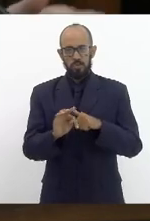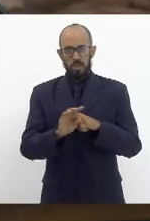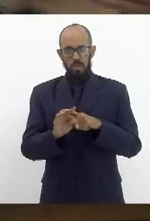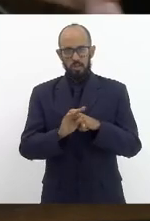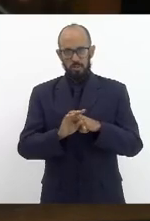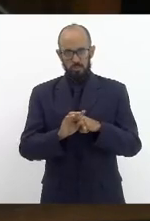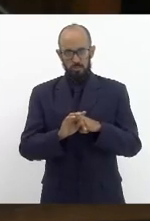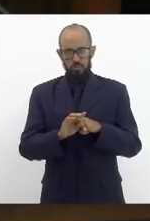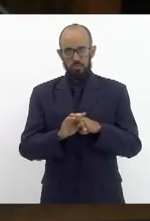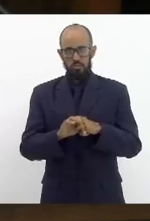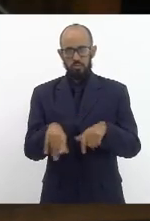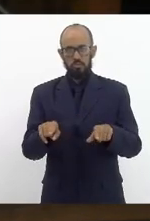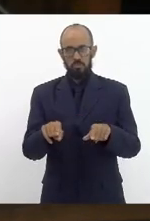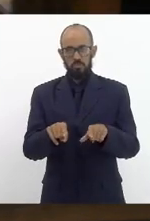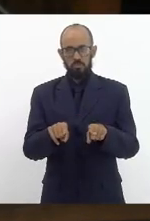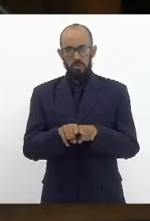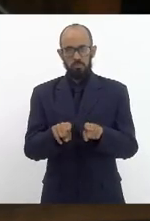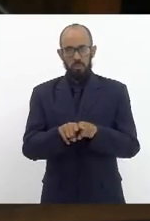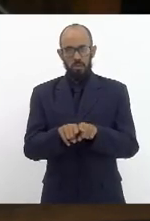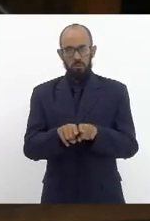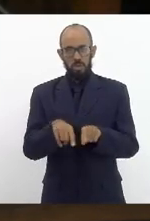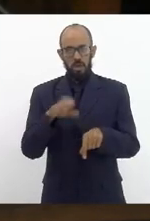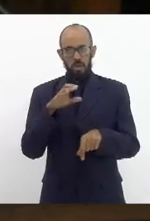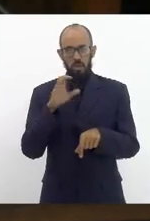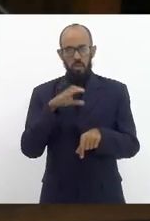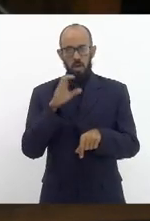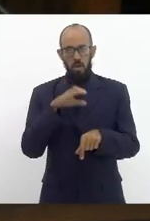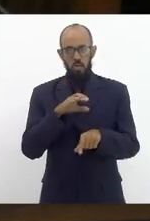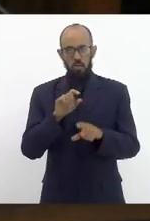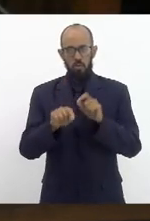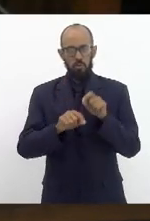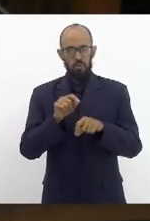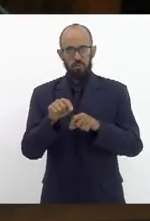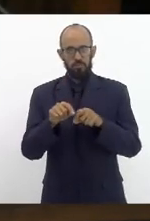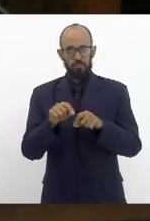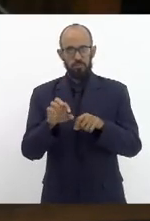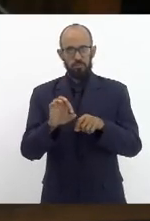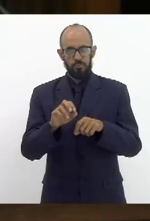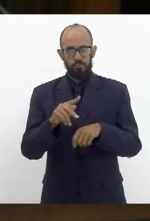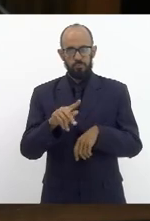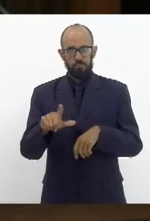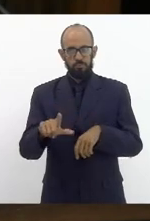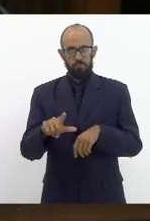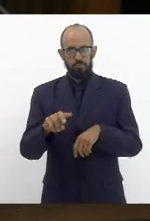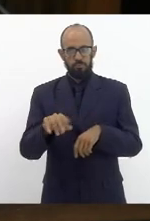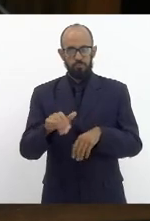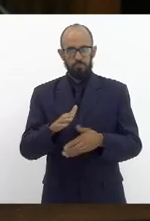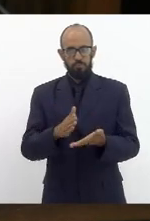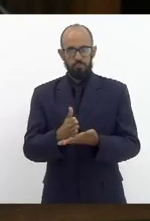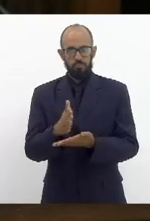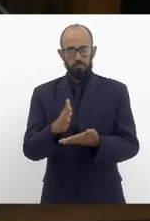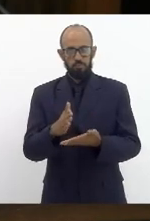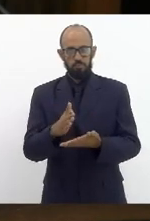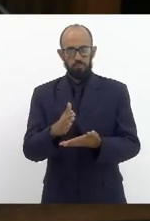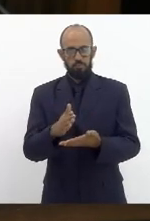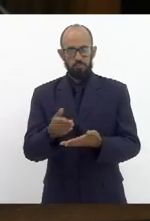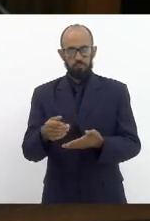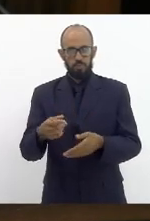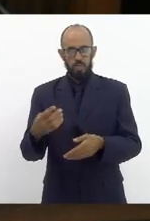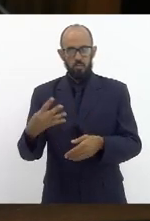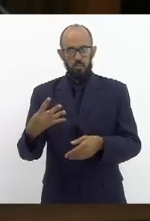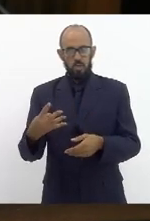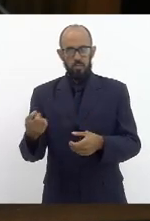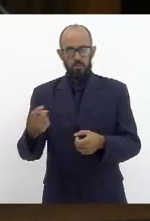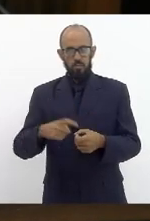dos delegados, mas para já. Esse projeto vai ser aprovado na quarta, volta em segunda discussão, não